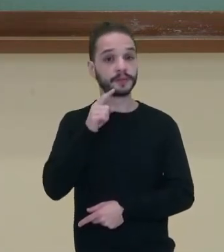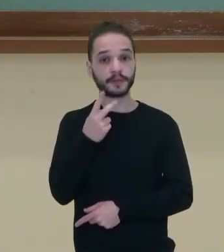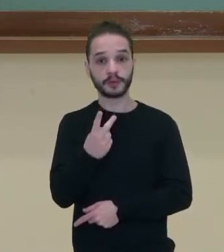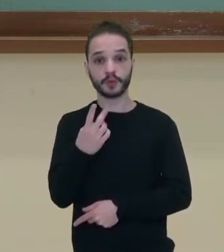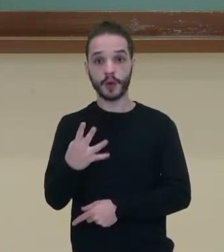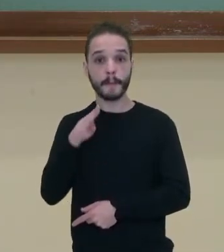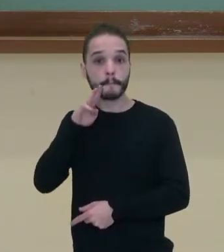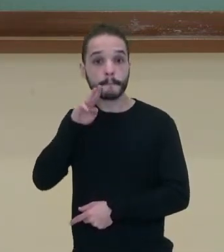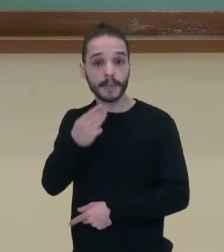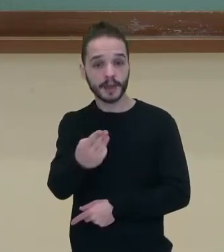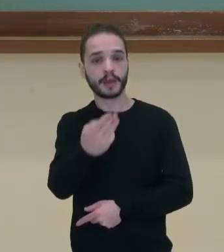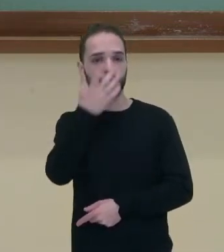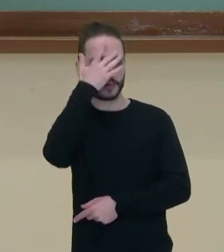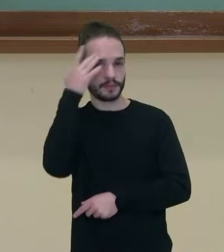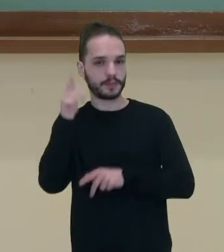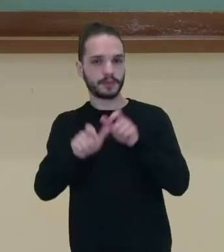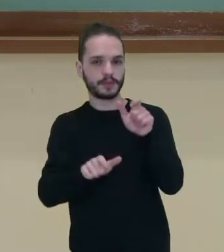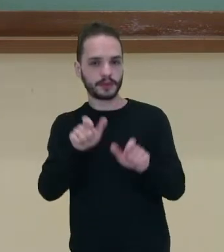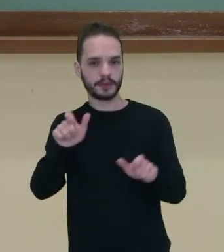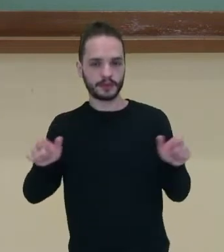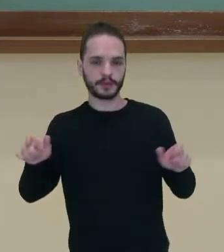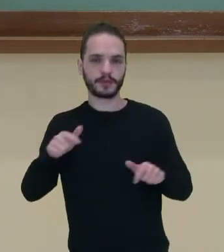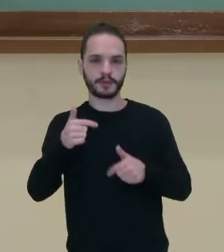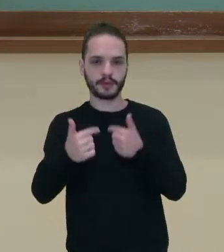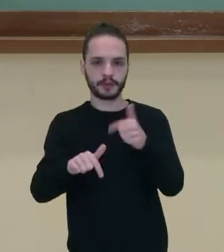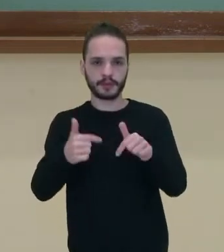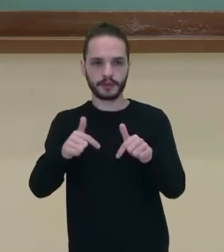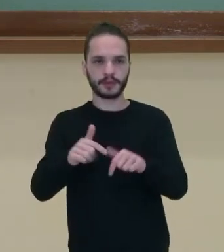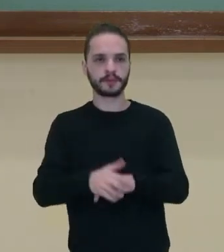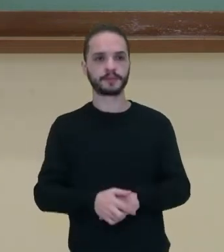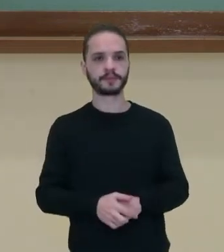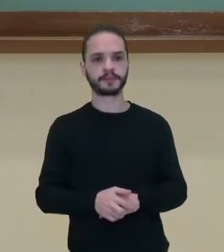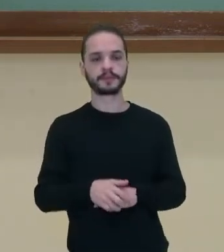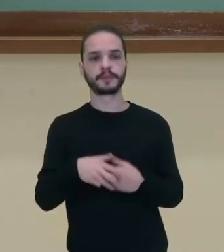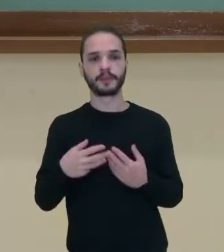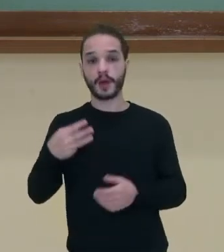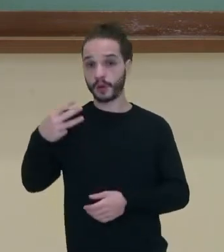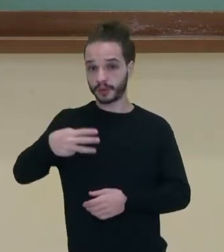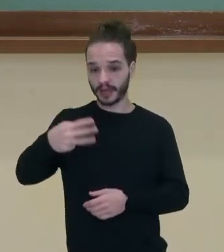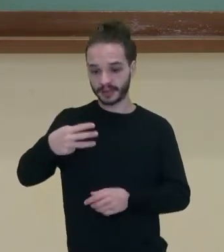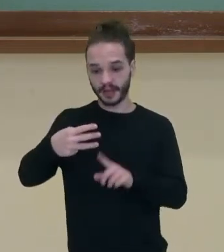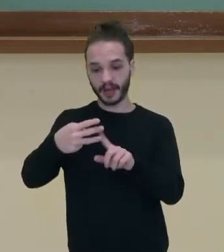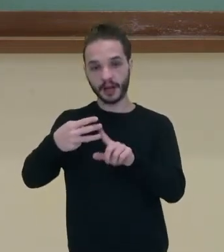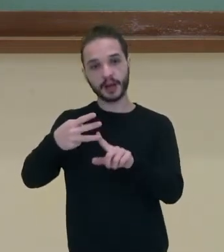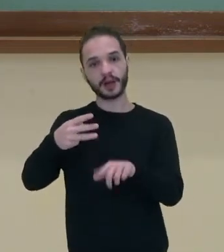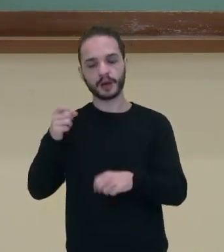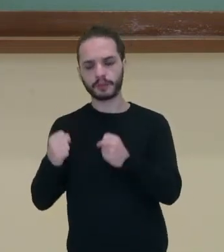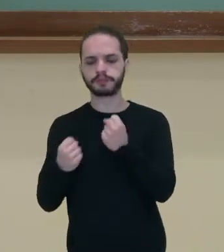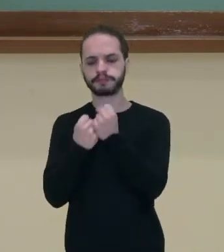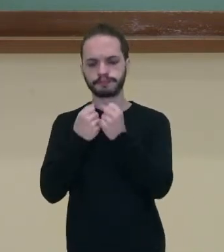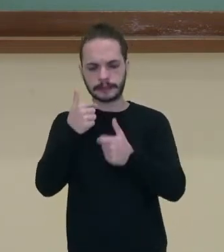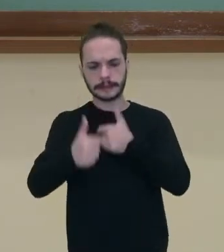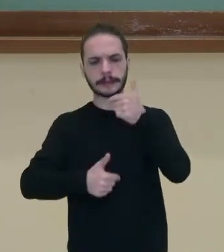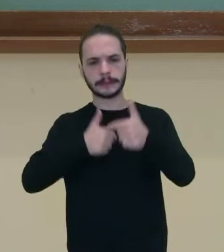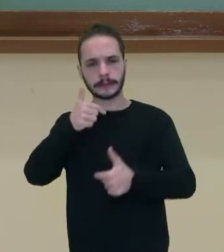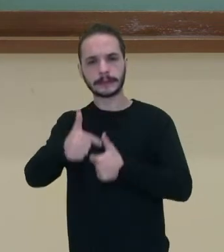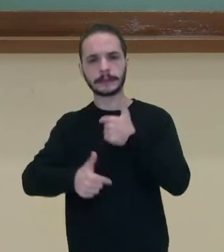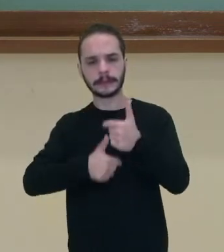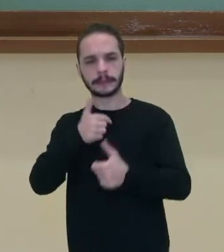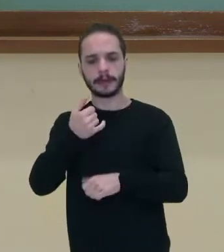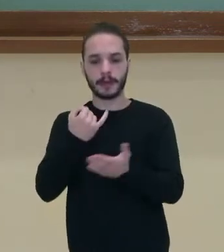milhões de pessoas. E era o 3º estado, então, gente, que sustentava, né, com o trabalho e com